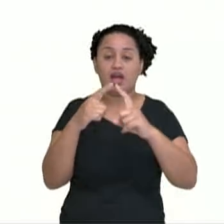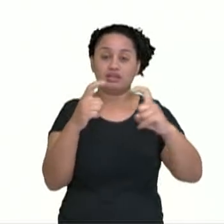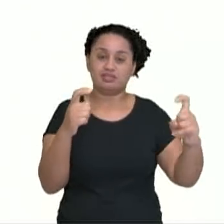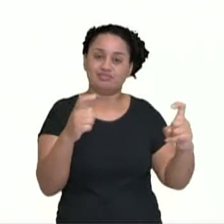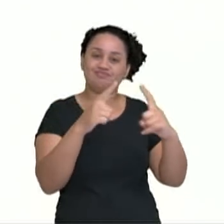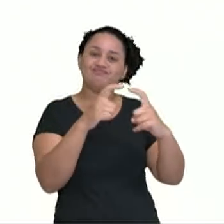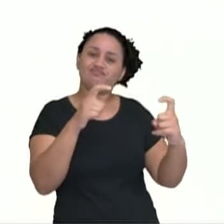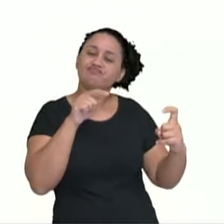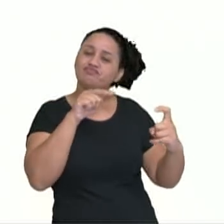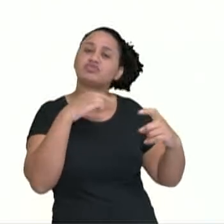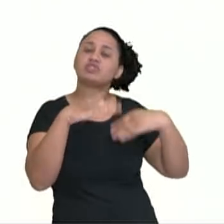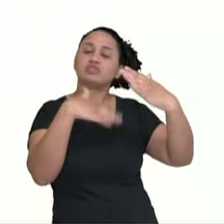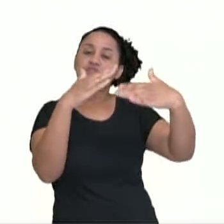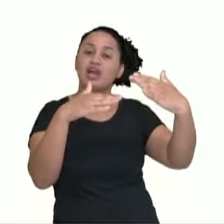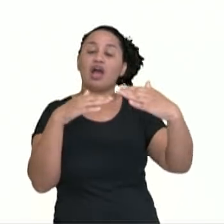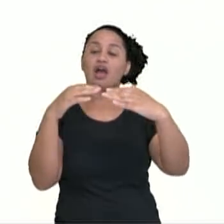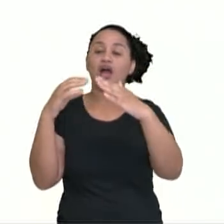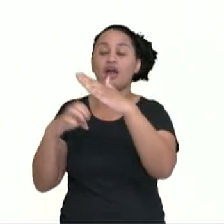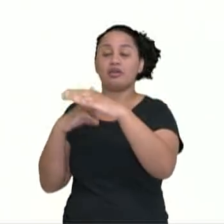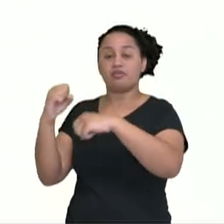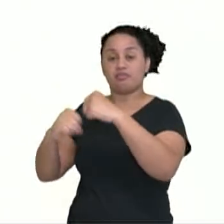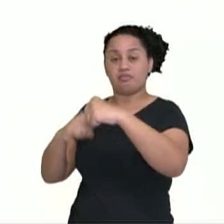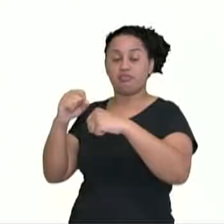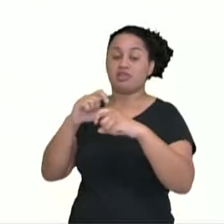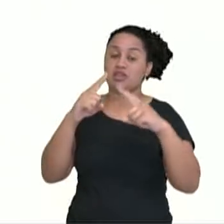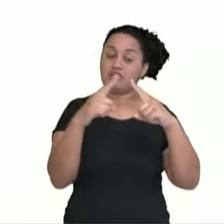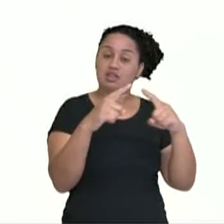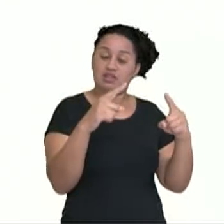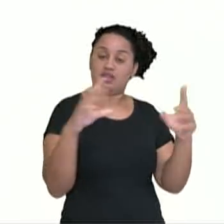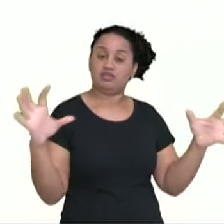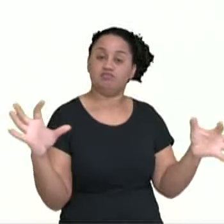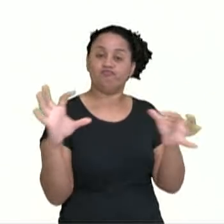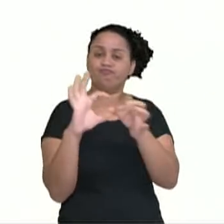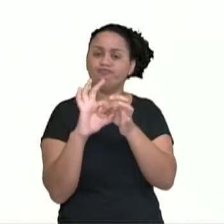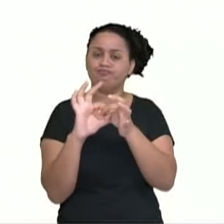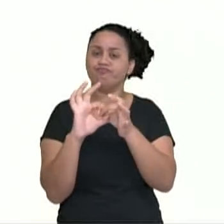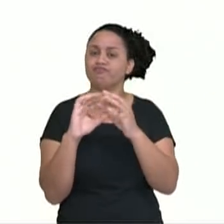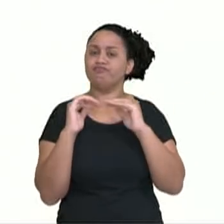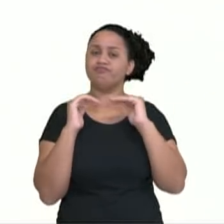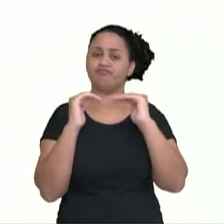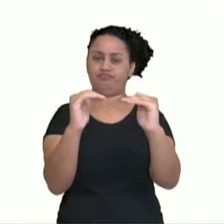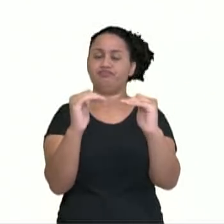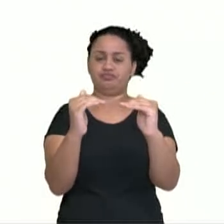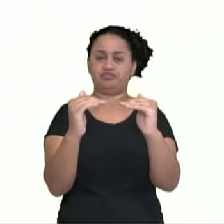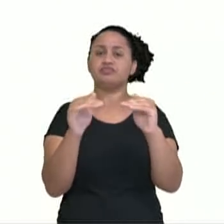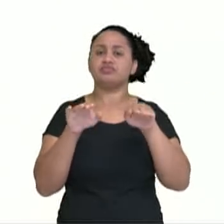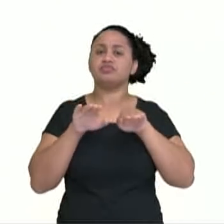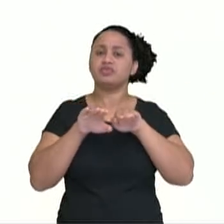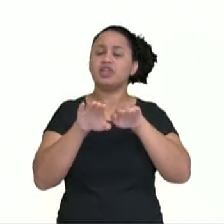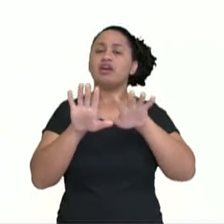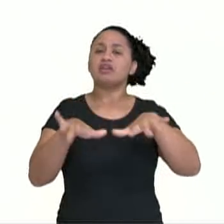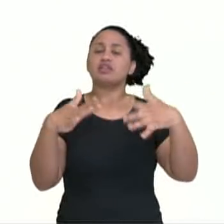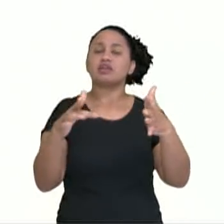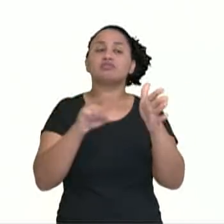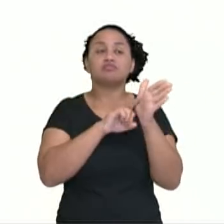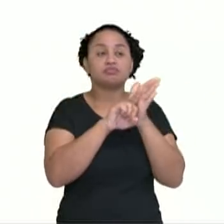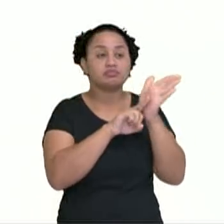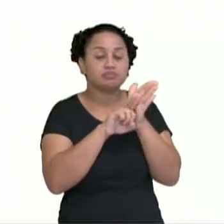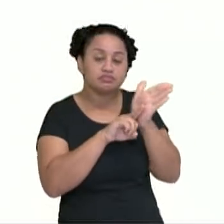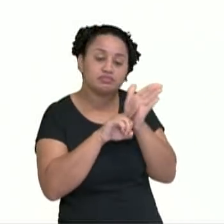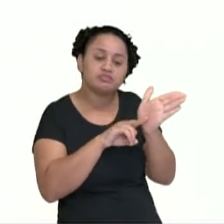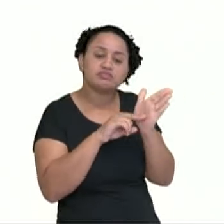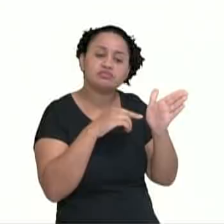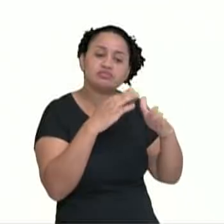e a ciência, eles trabalhavam juntos, gente. E olha só, são as pesquisas, que vão sendo desenvolvidas que